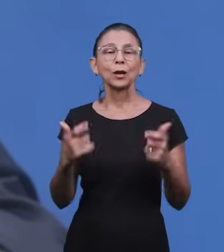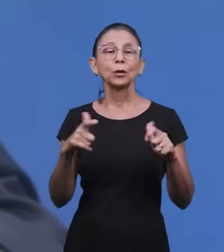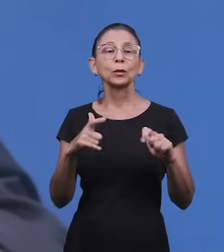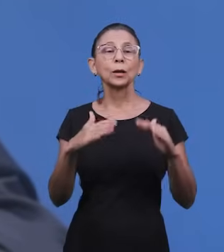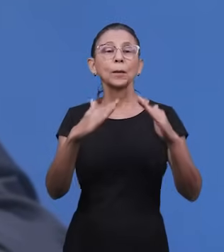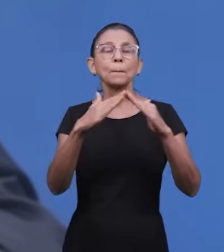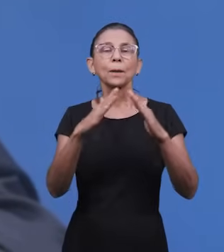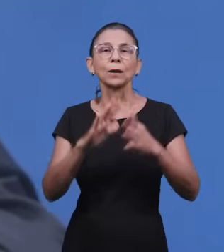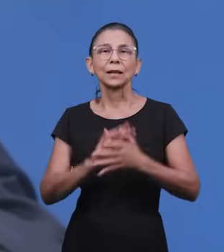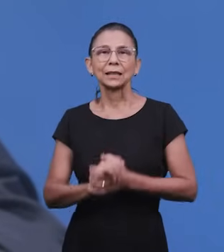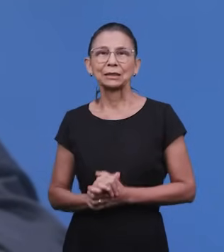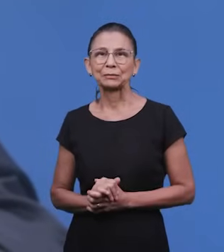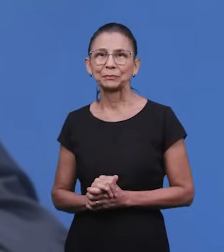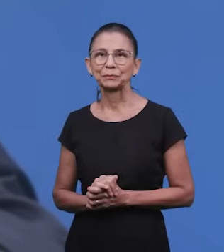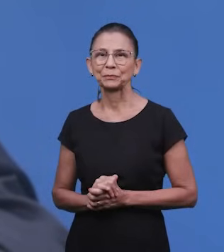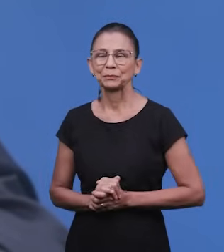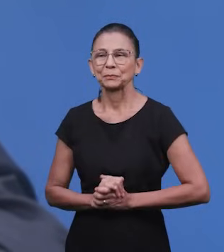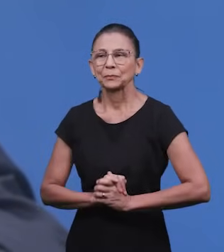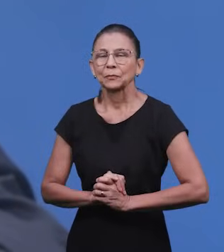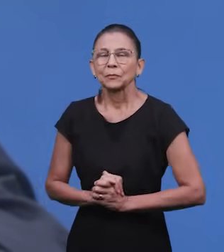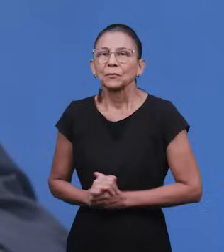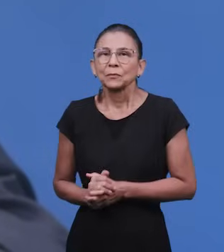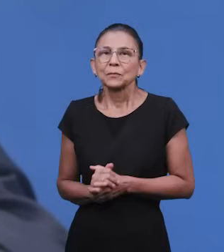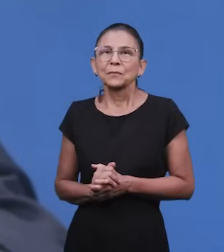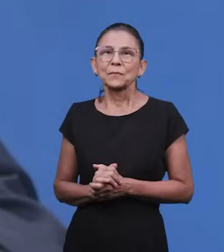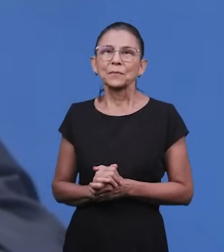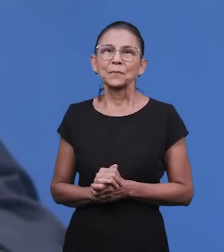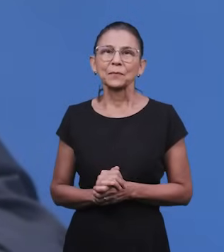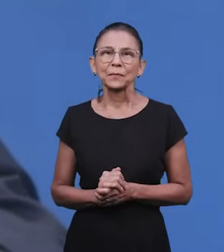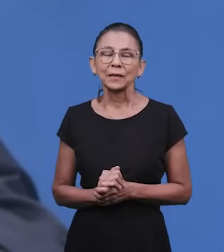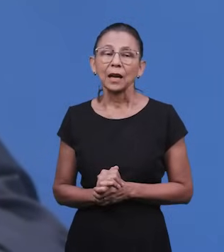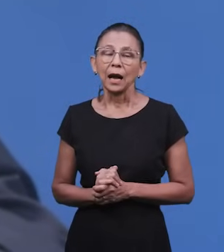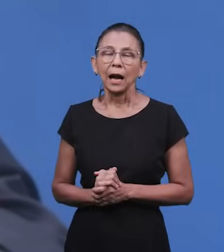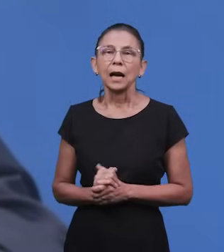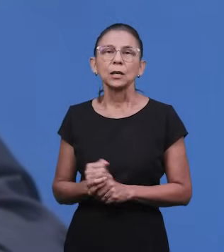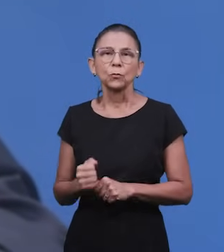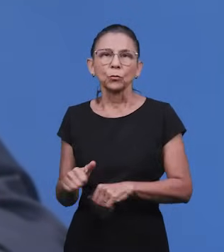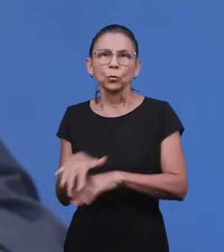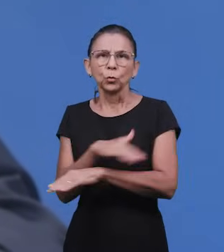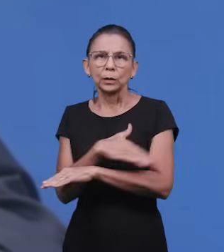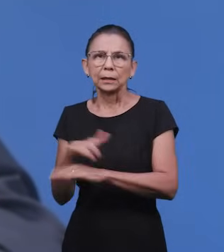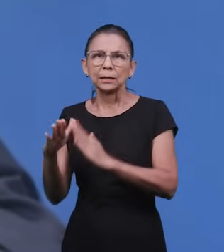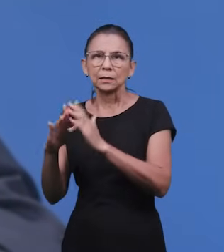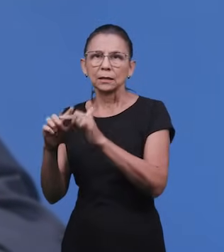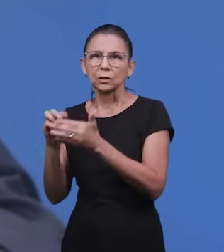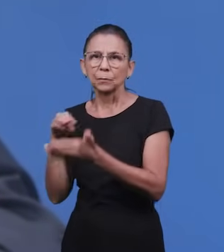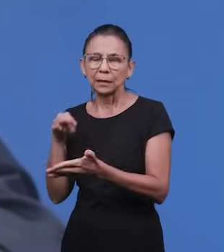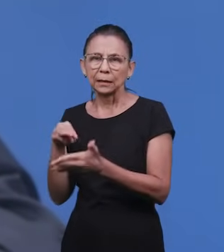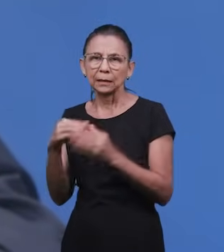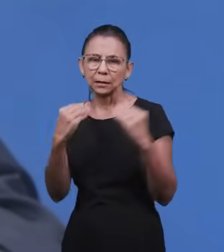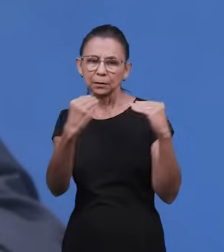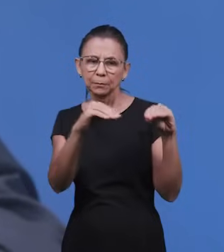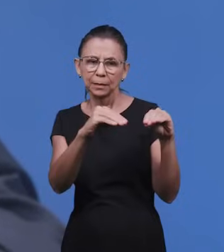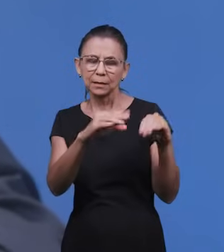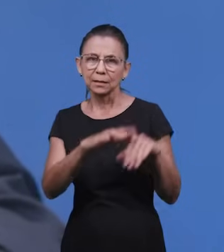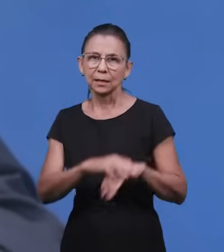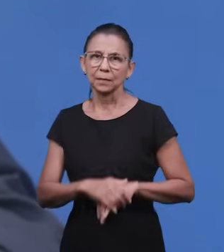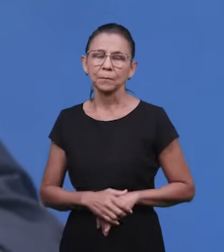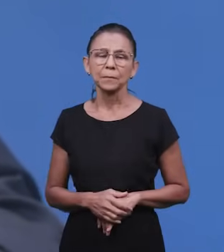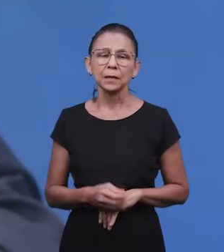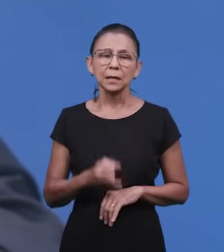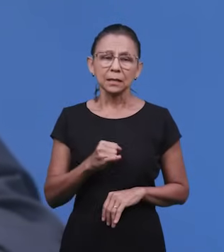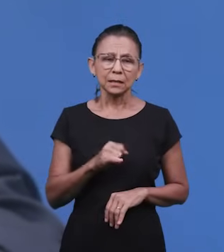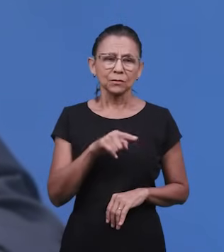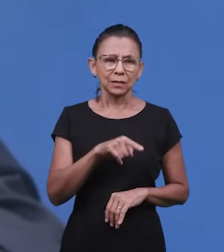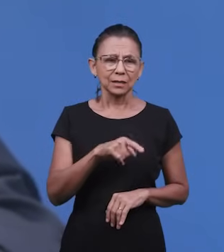lugar? Tal e tal. Procurei na cidade e falei, em tal e tal endereço tem uma igreja. Mesmo que o